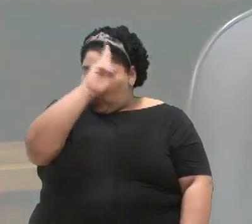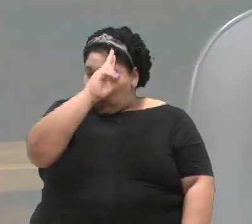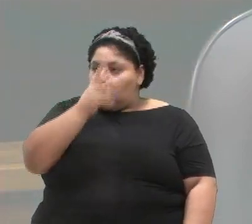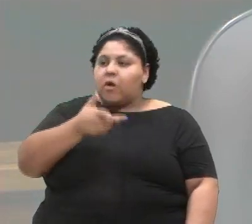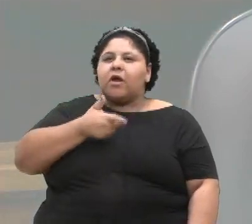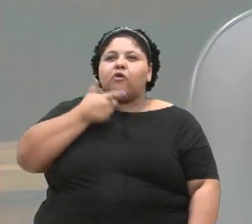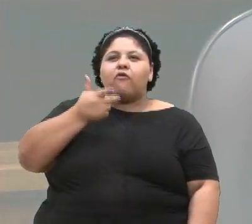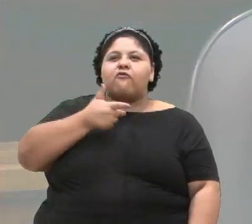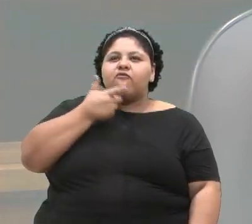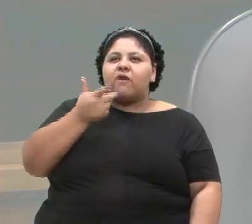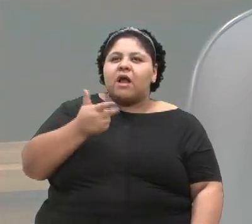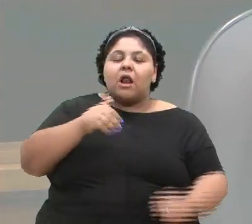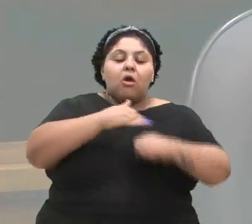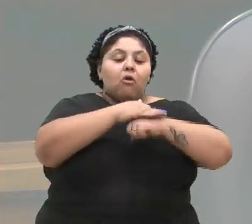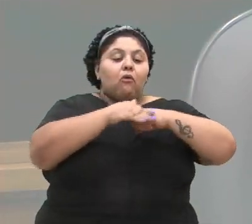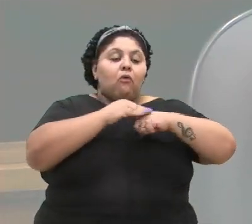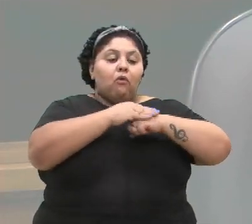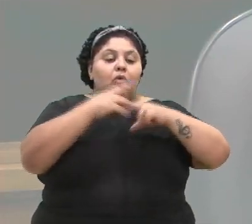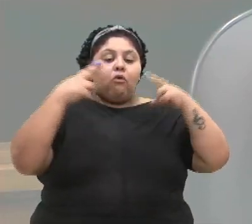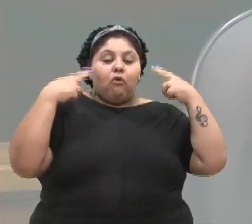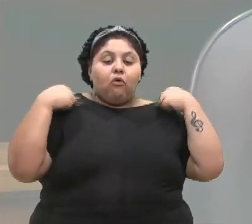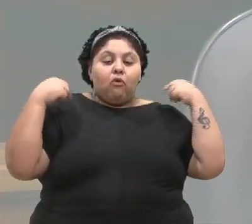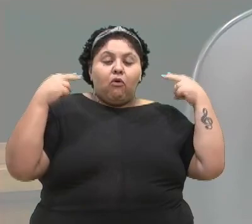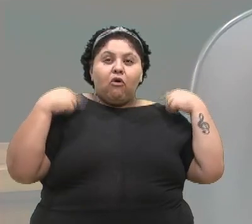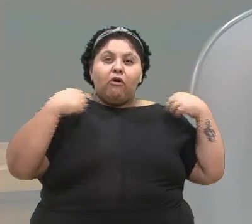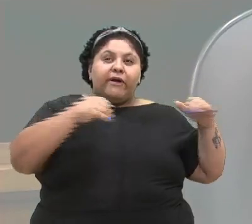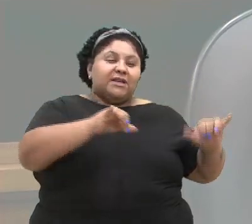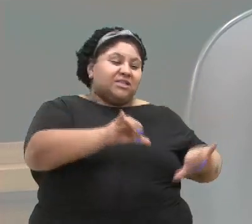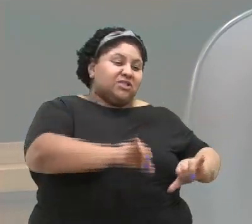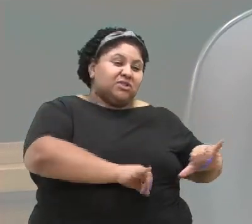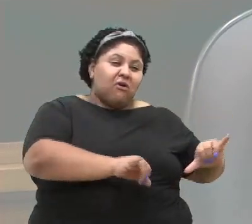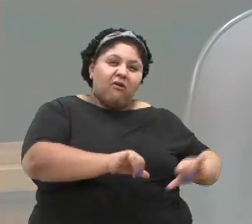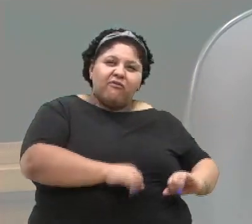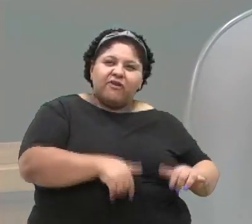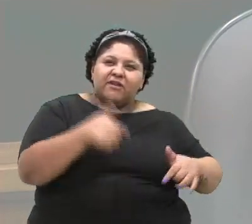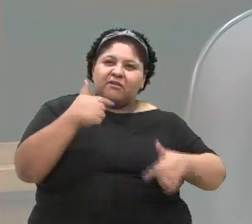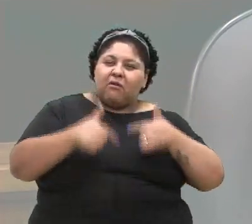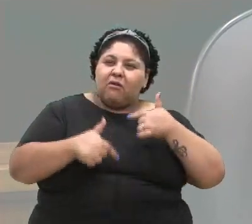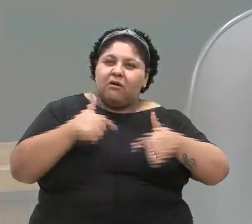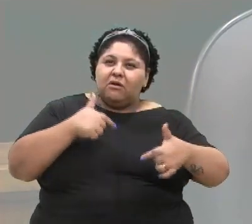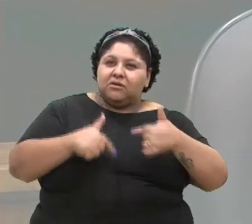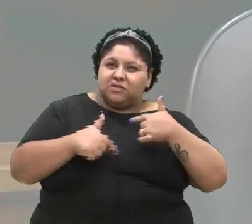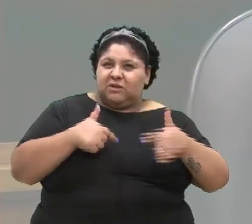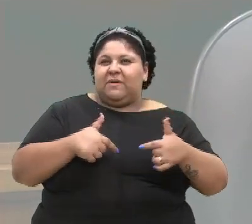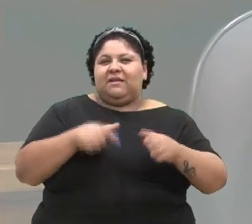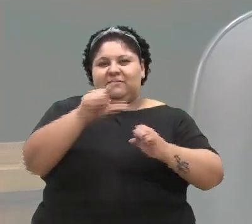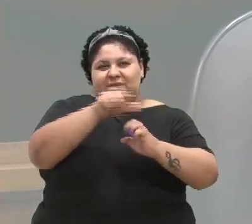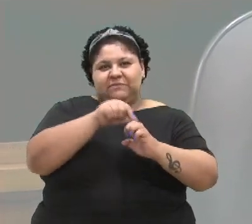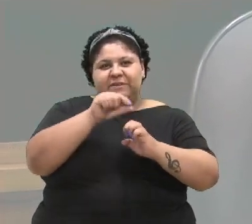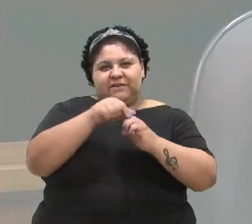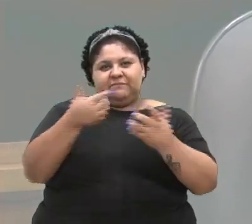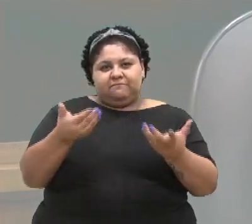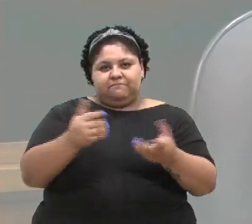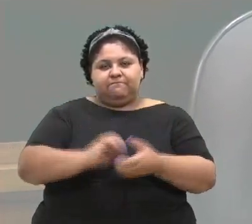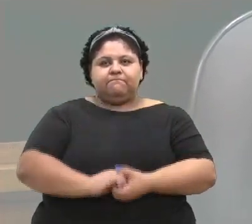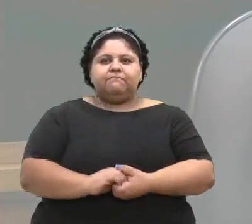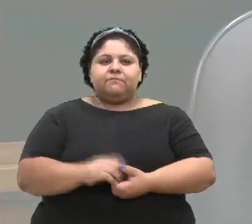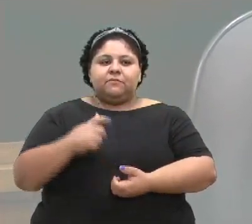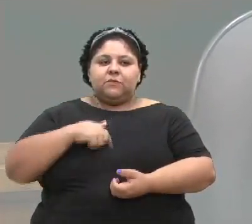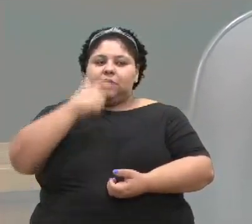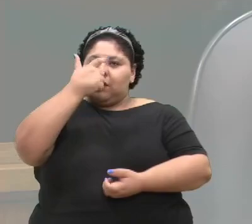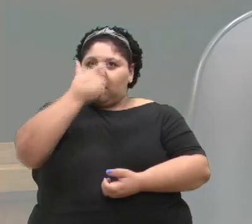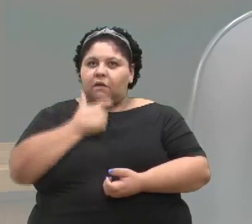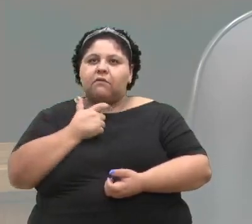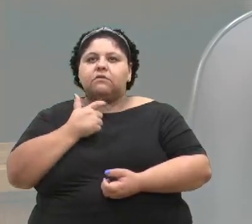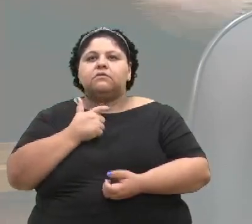o que os motoristas sofrem com a exploração destas grandes empresas. Então, eu acho